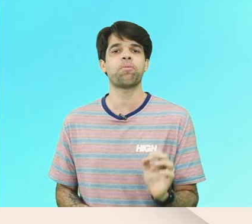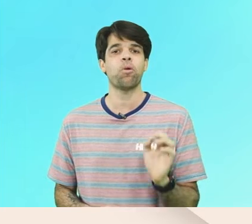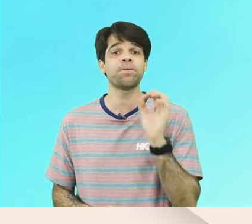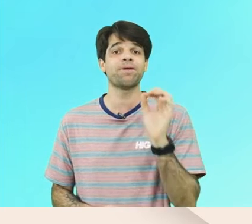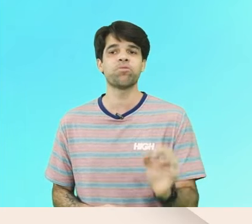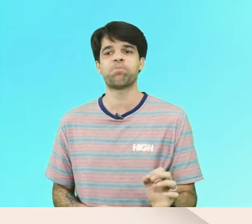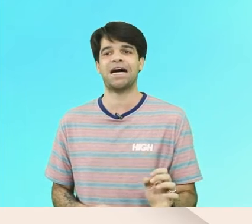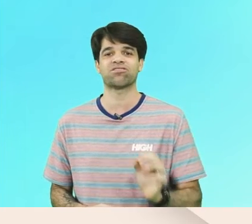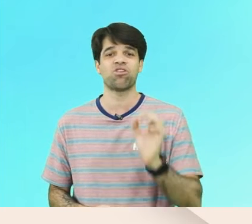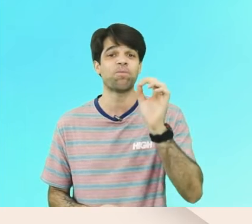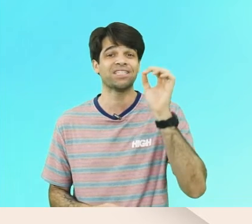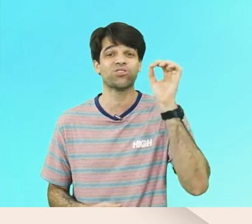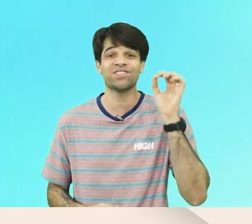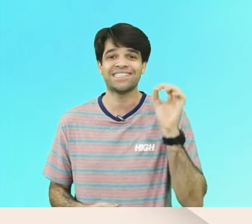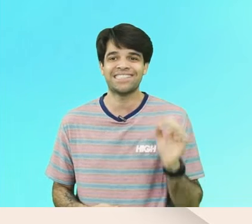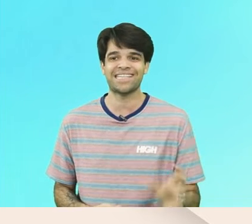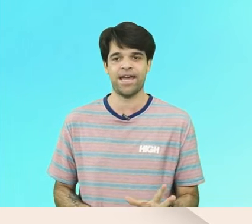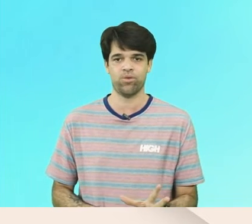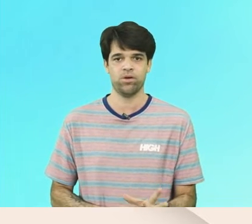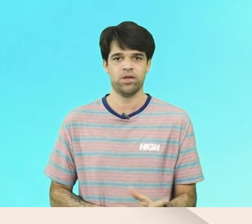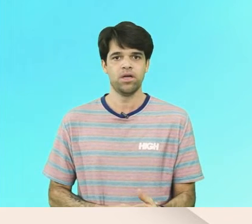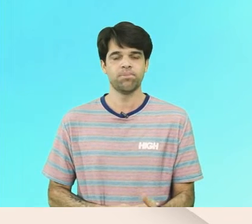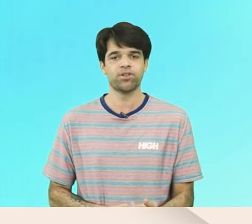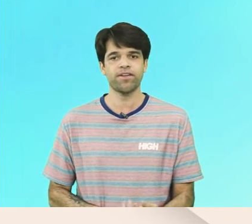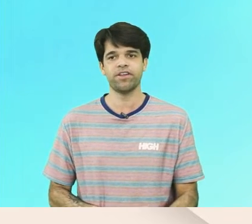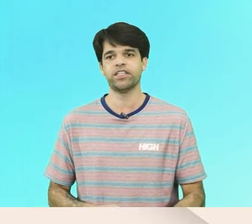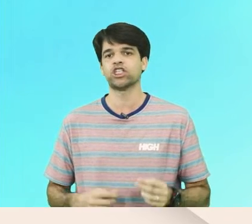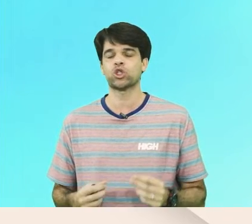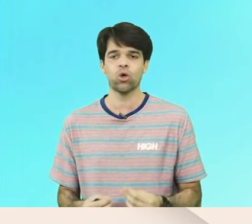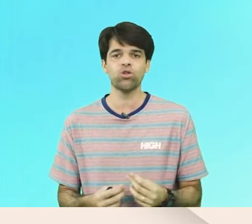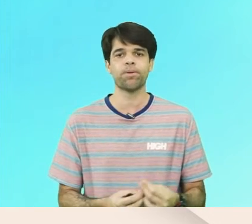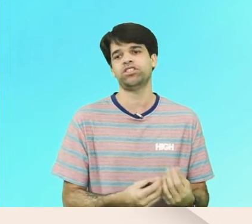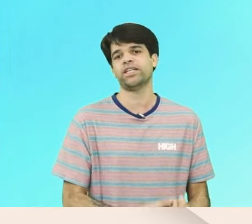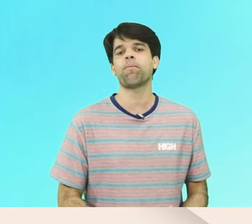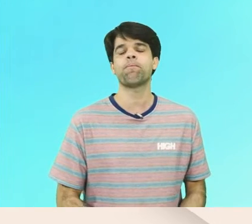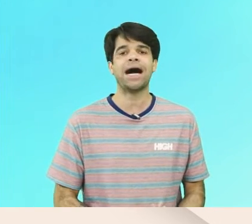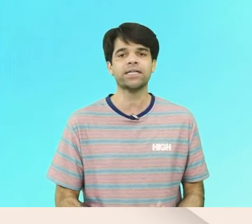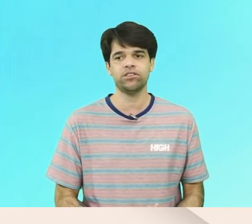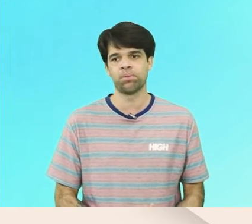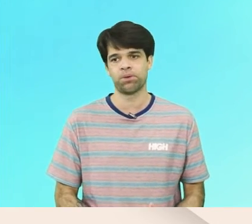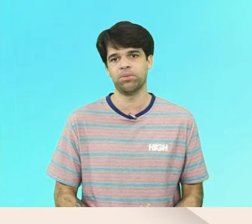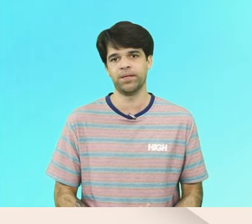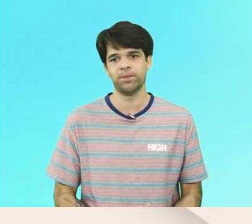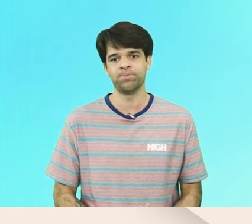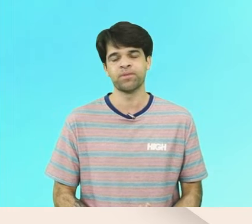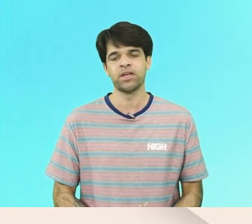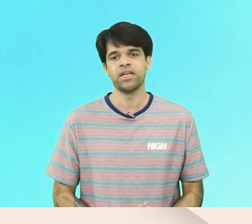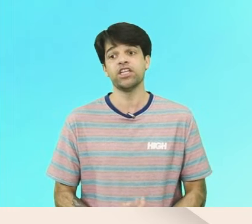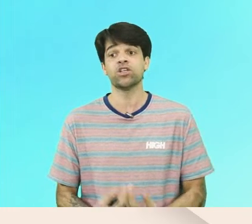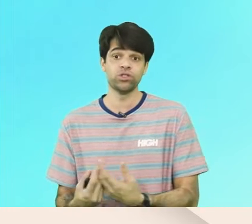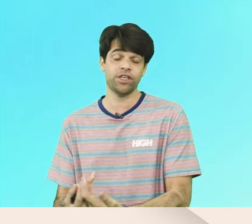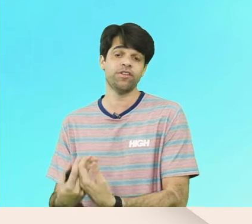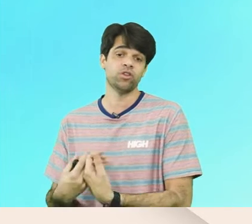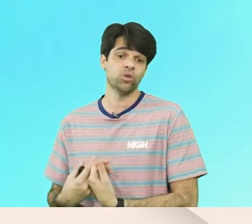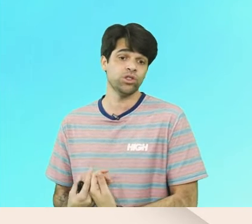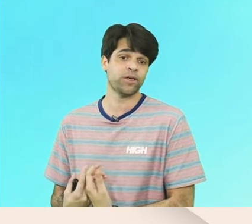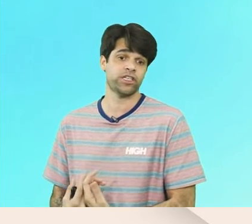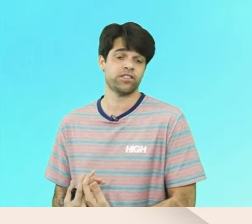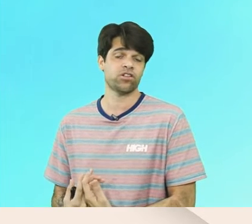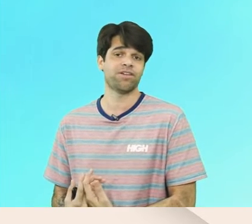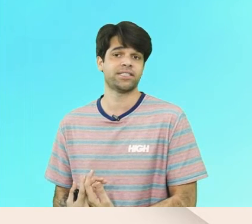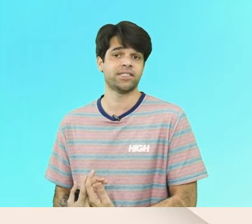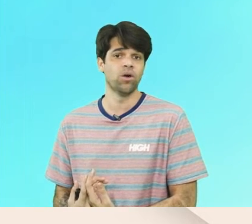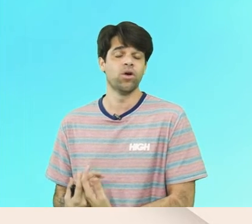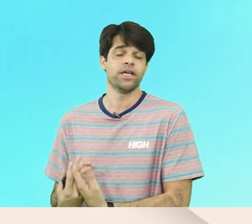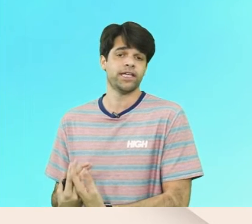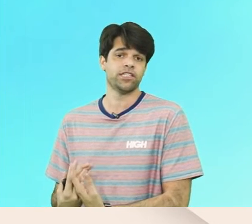que não é nem o primeiro passo, é o passo zero. Porque, veja, todo projeto parte de um problema. Inclusive, nos